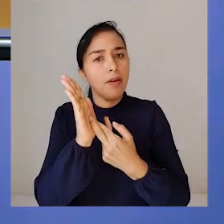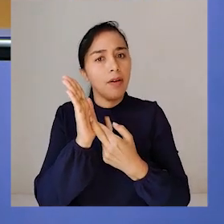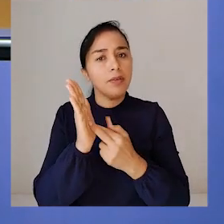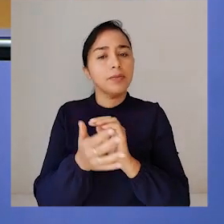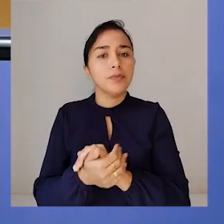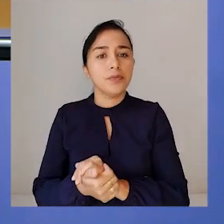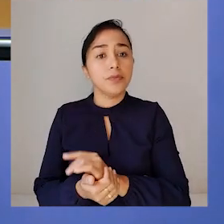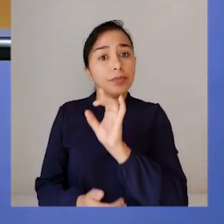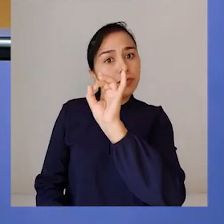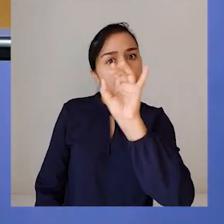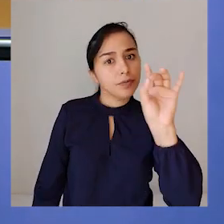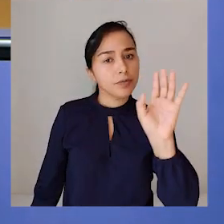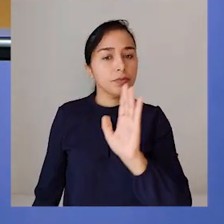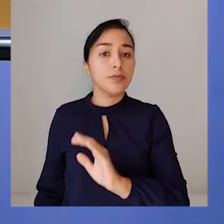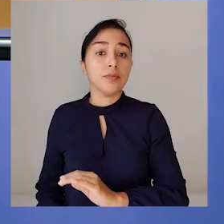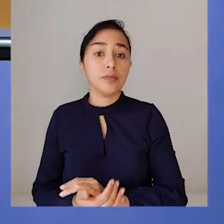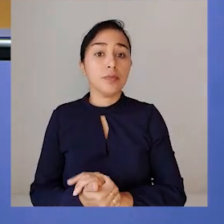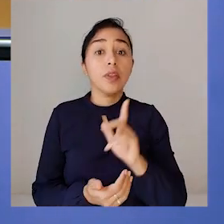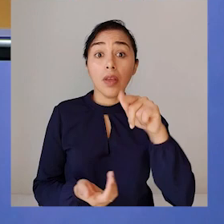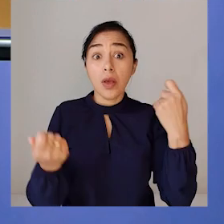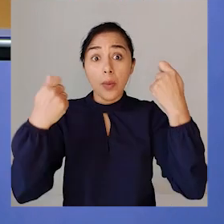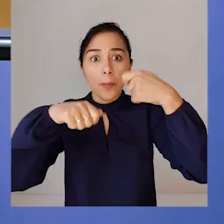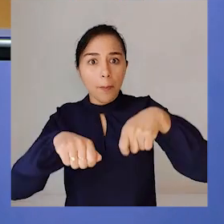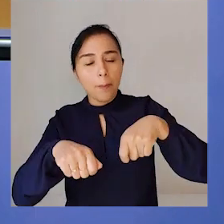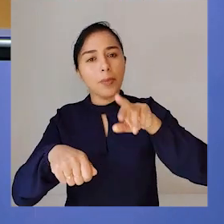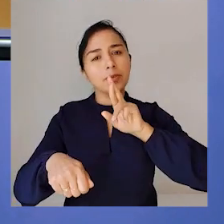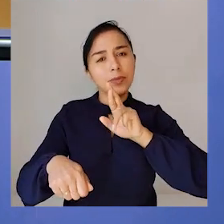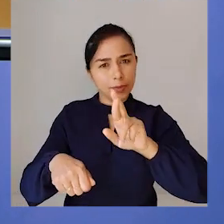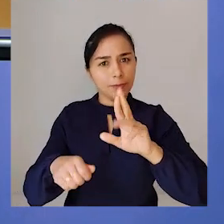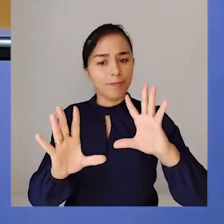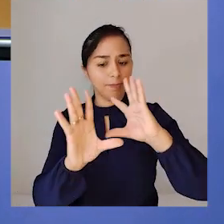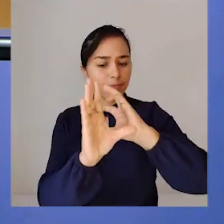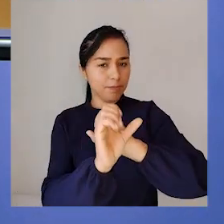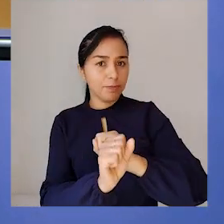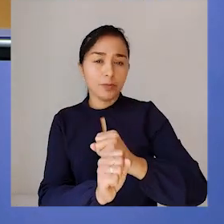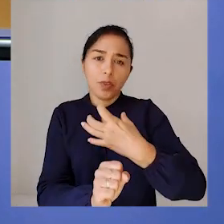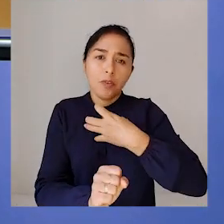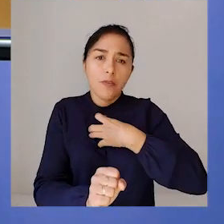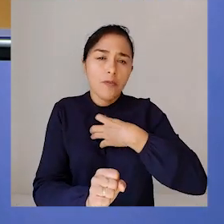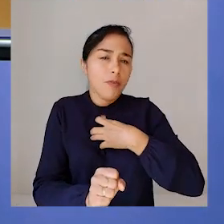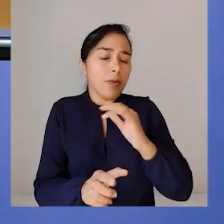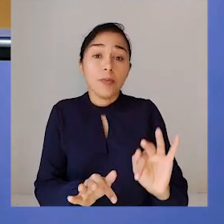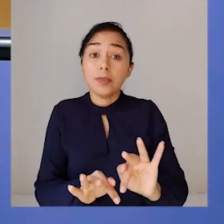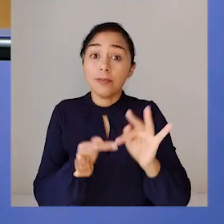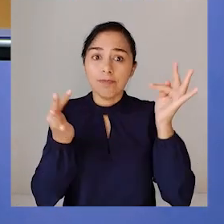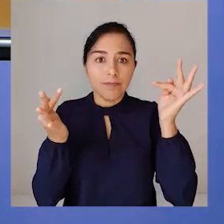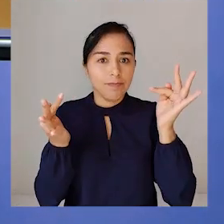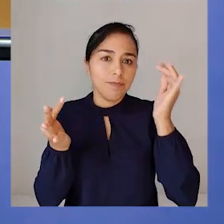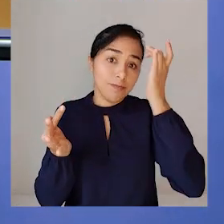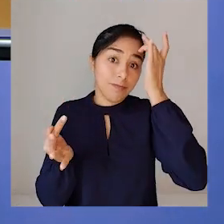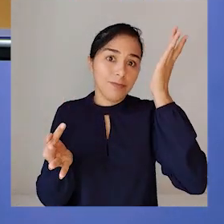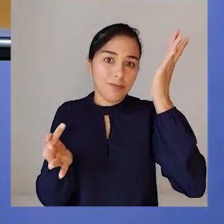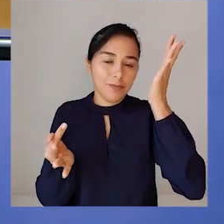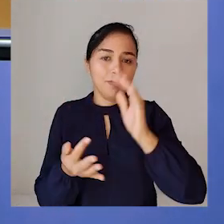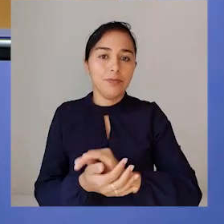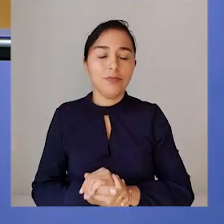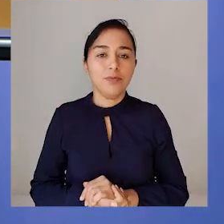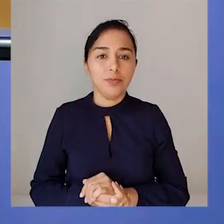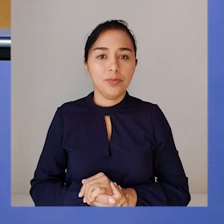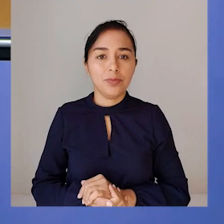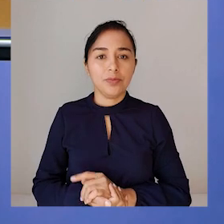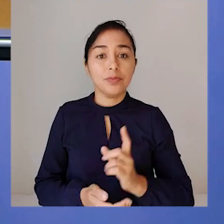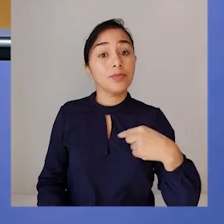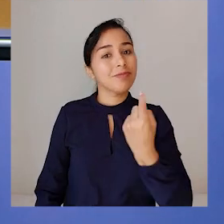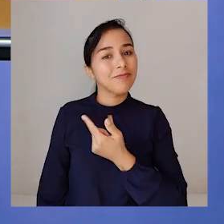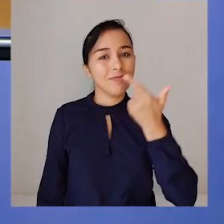ordem de cada algarismo, nós conseguimos resolver a adição de maneira muito efetiva, muito simples, e a gente